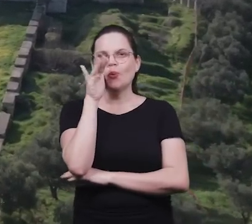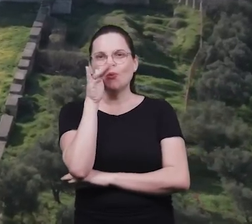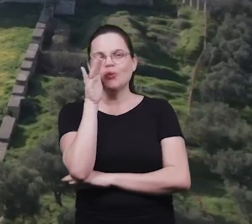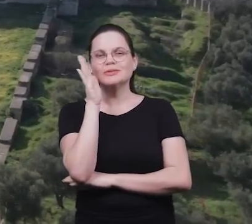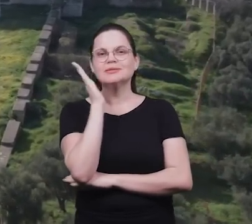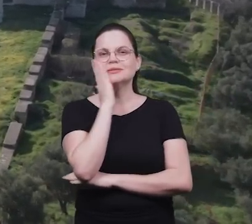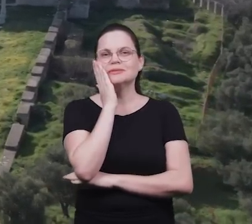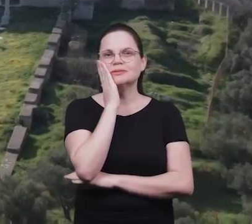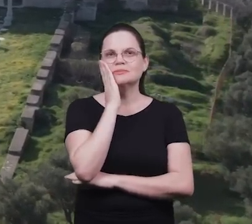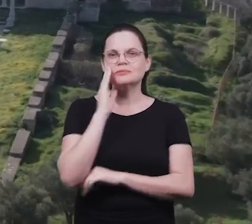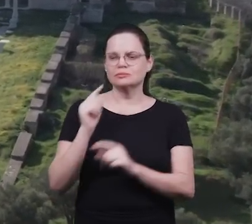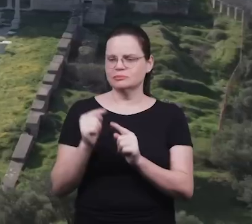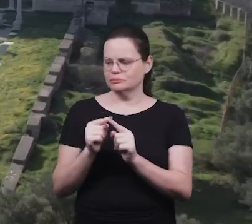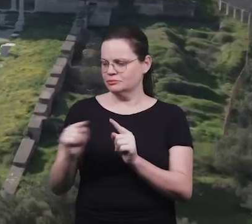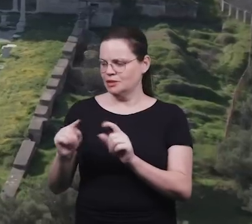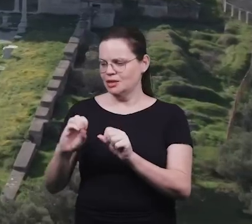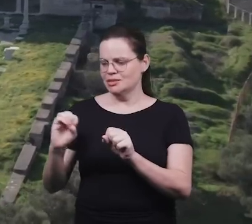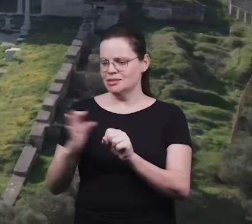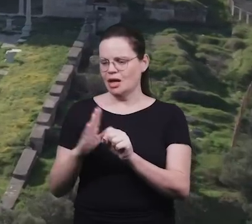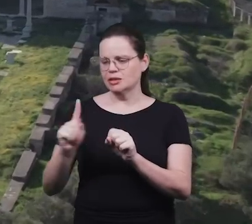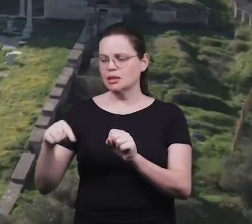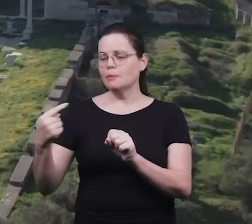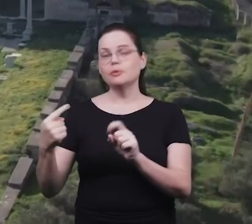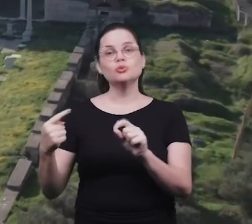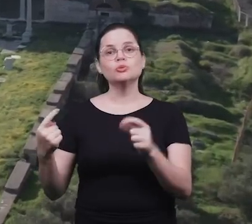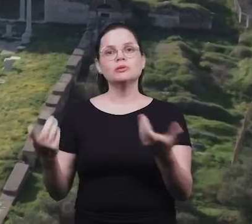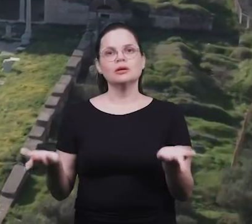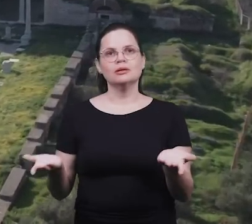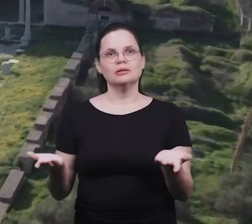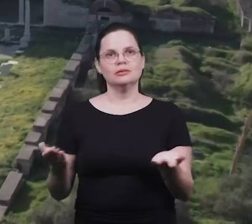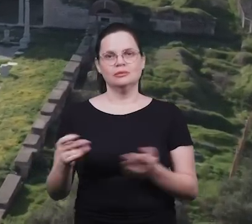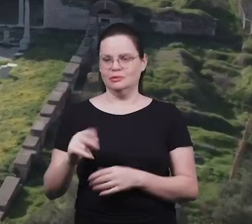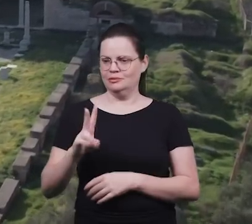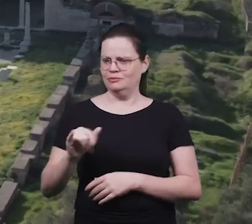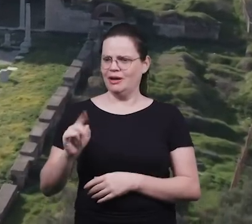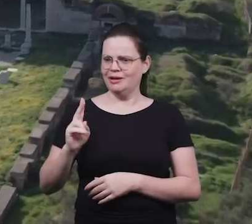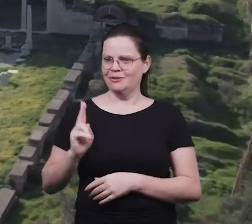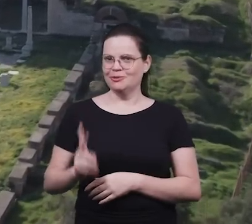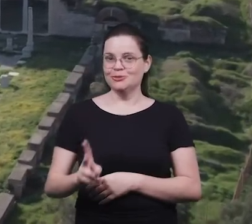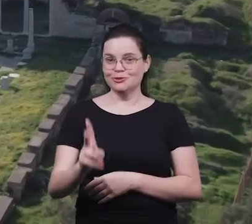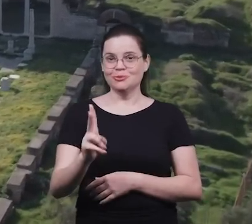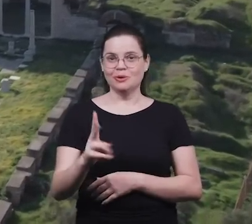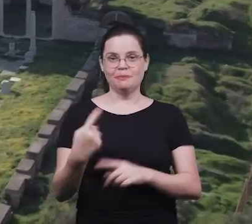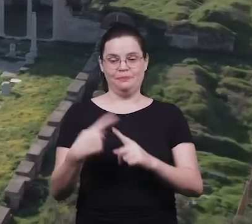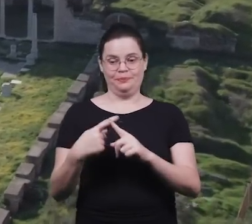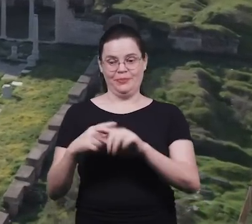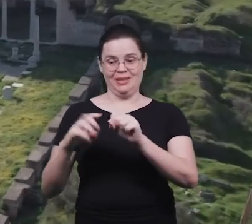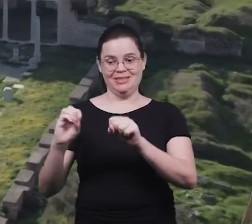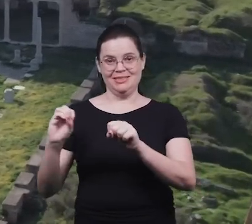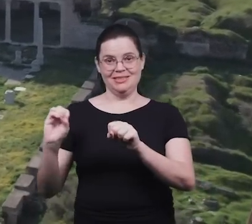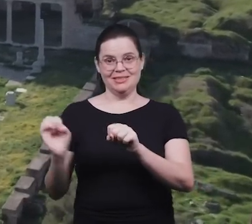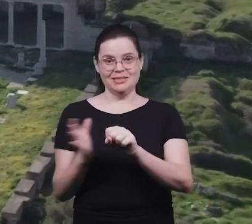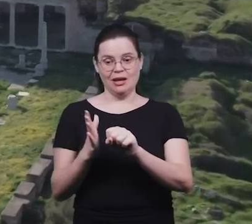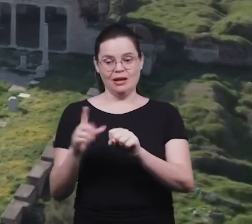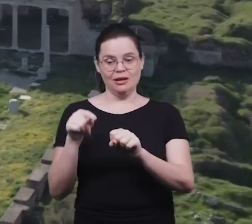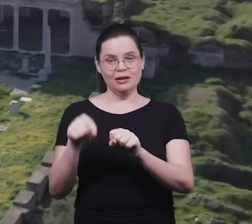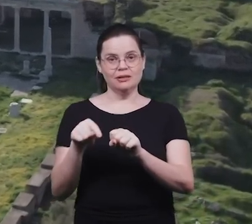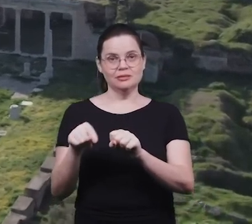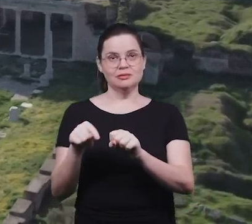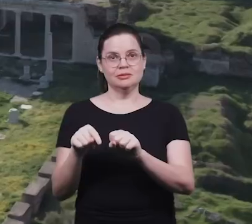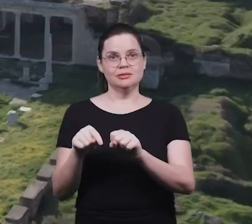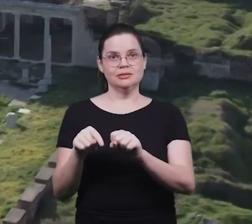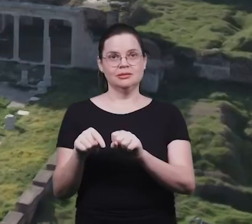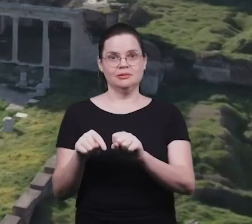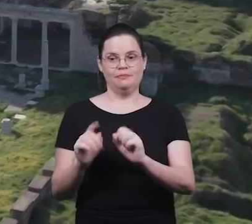quê? Vai continuar, porque Sardes aborda o nosso tempo,